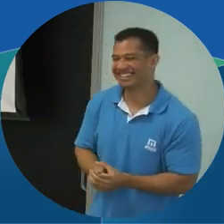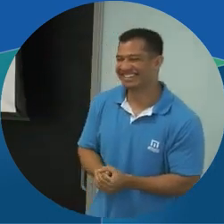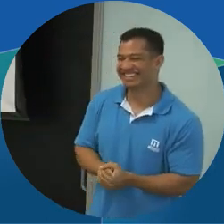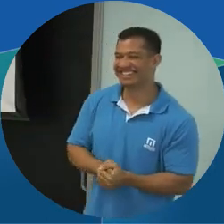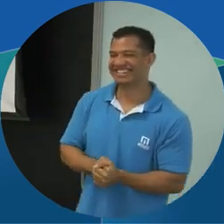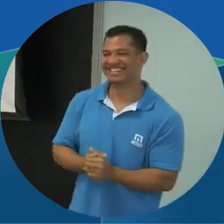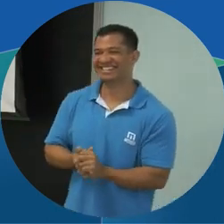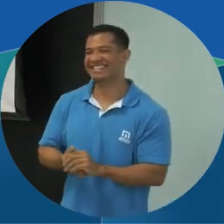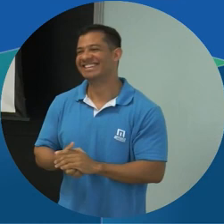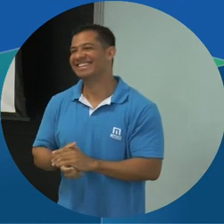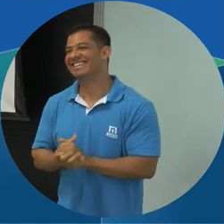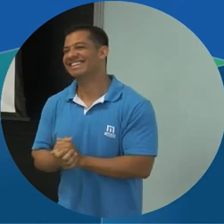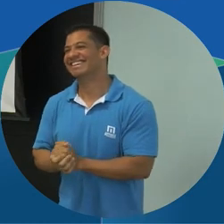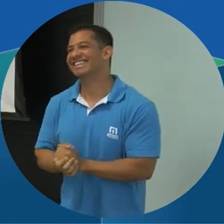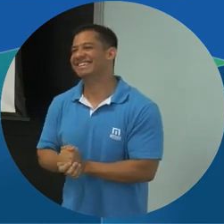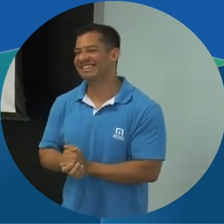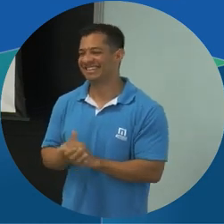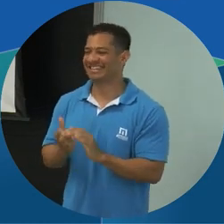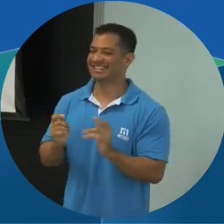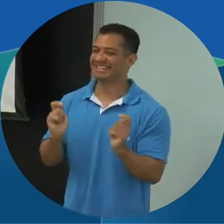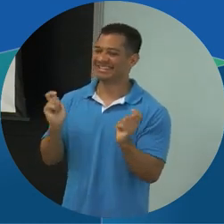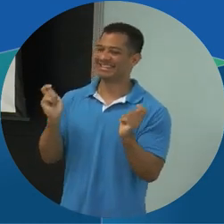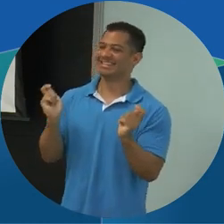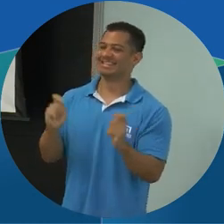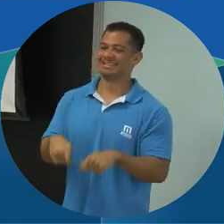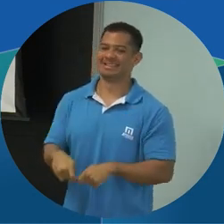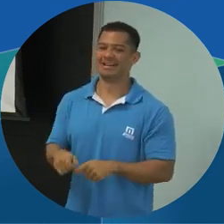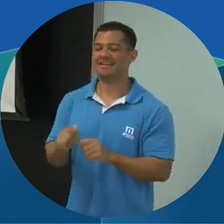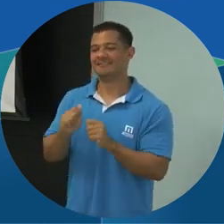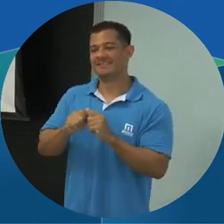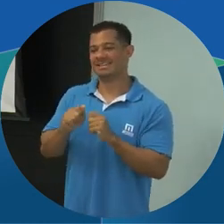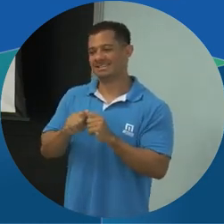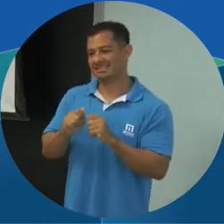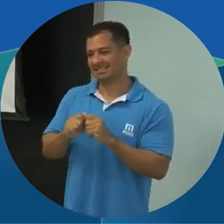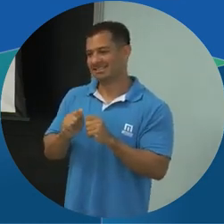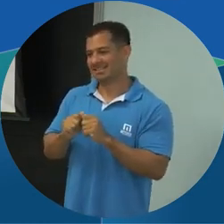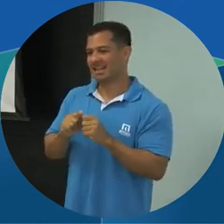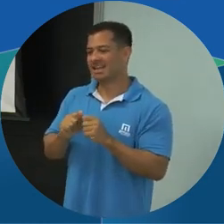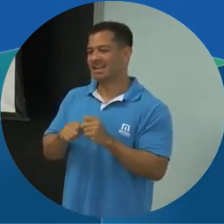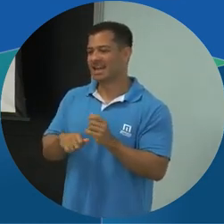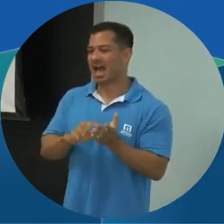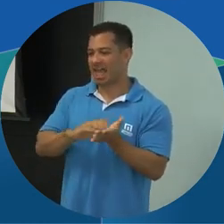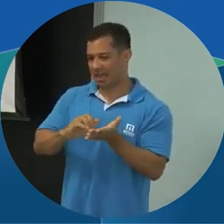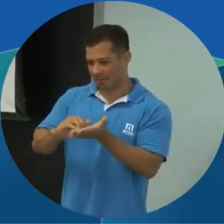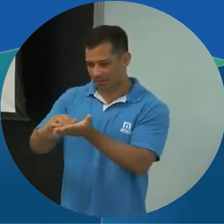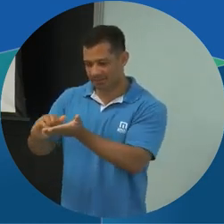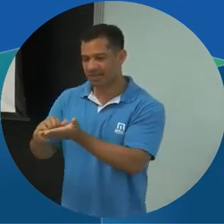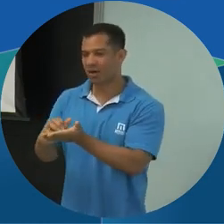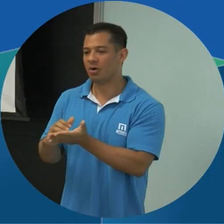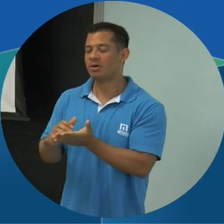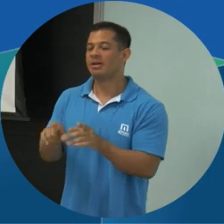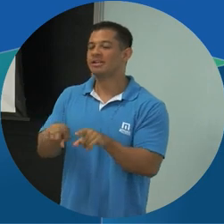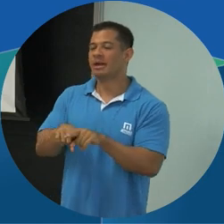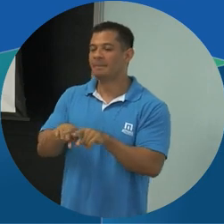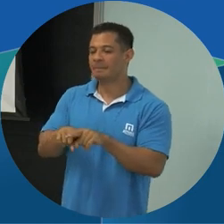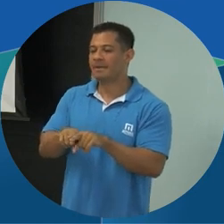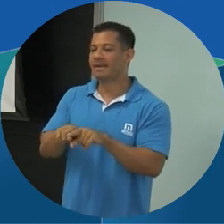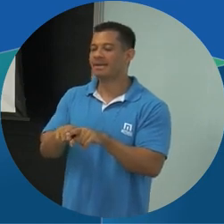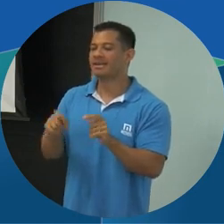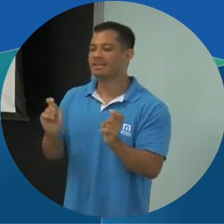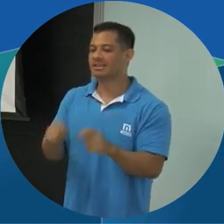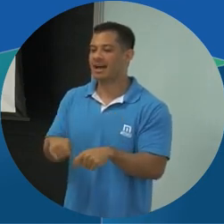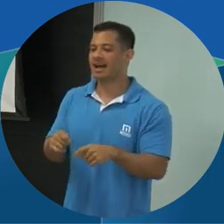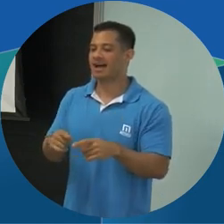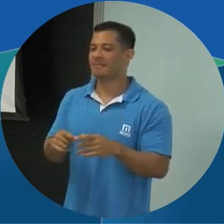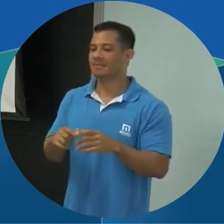Então, aqui, a gente pode fazer, além dessa remoção, nós podemos trabalhar também com o quê? Com a